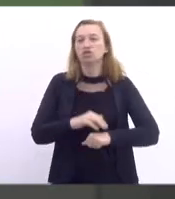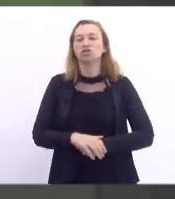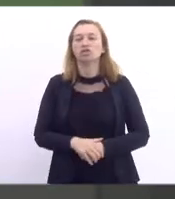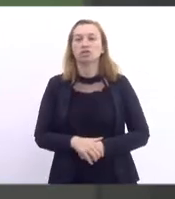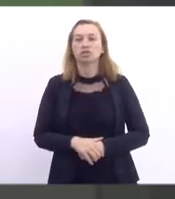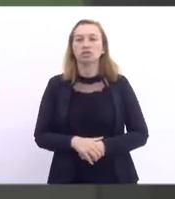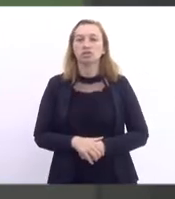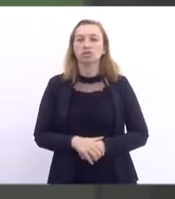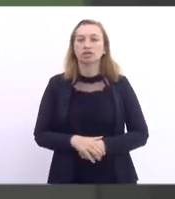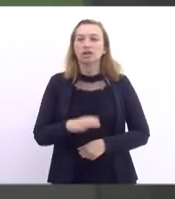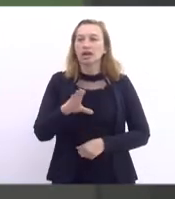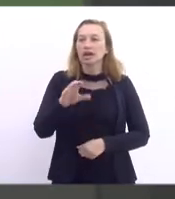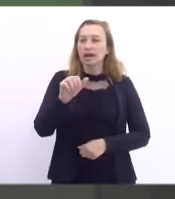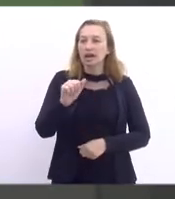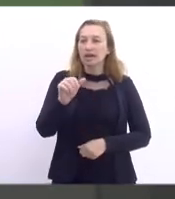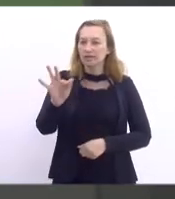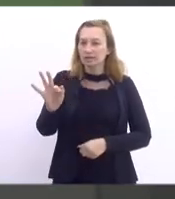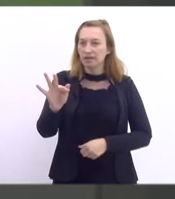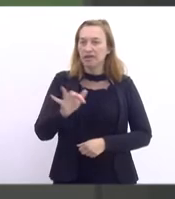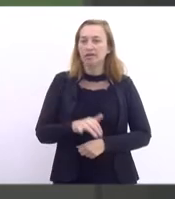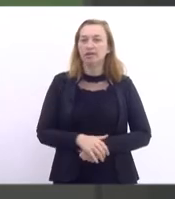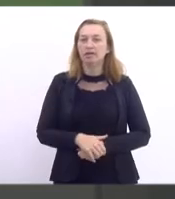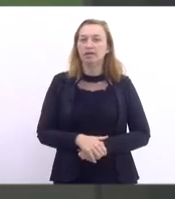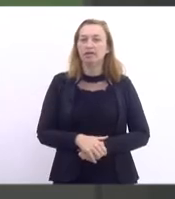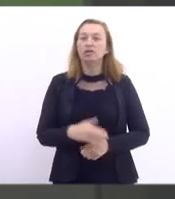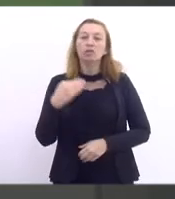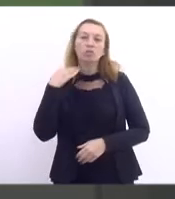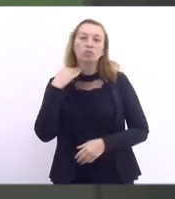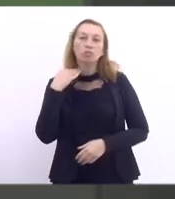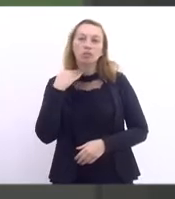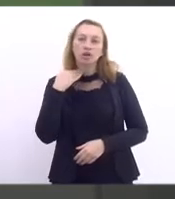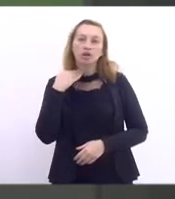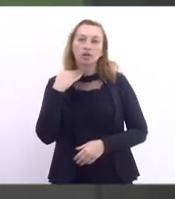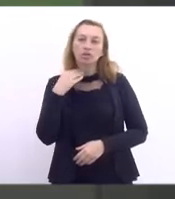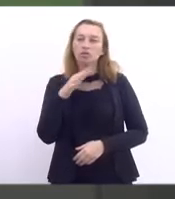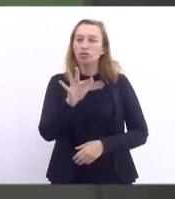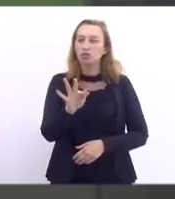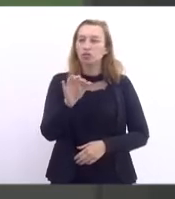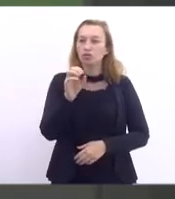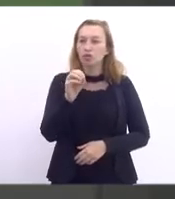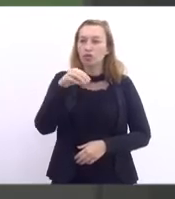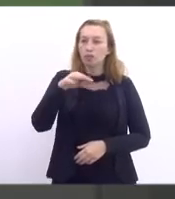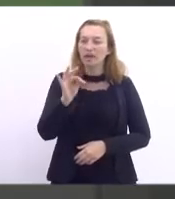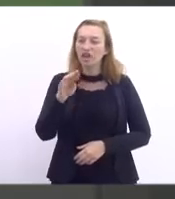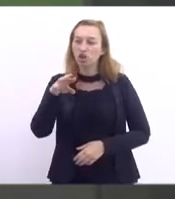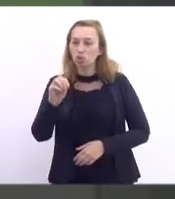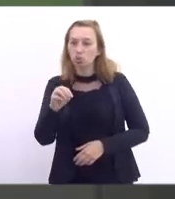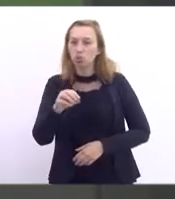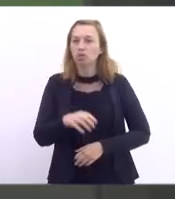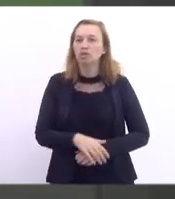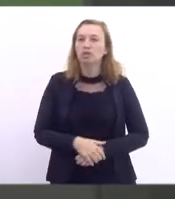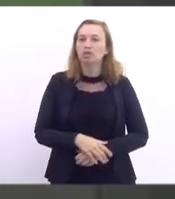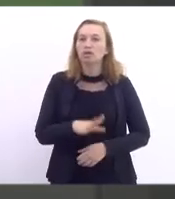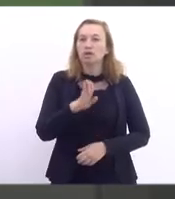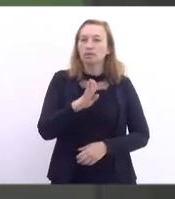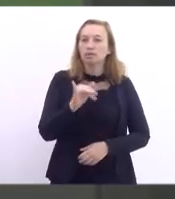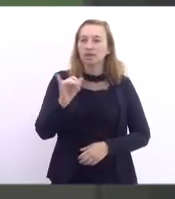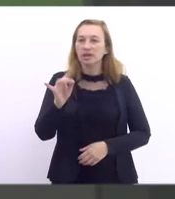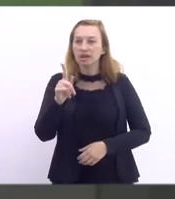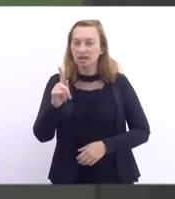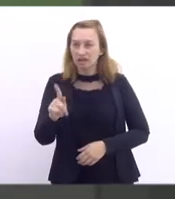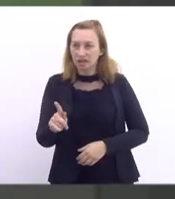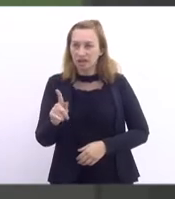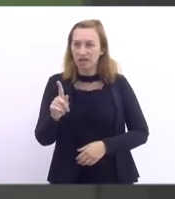tem a CAF que a é um banco andino de fomento é a bird